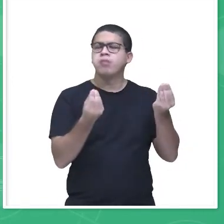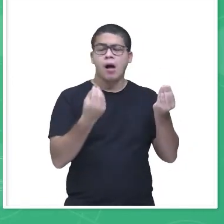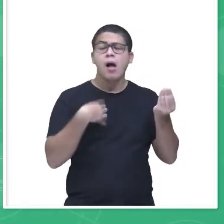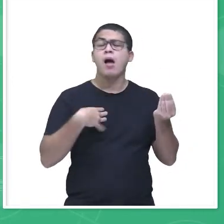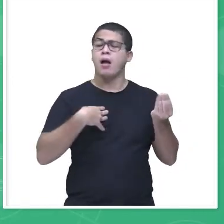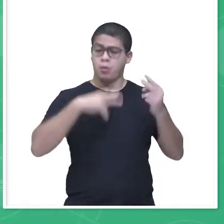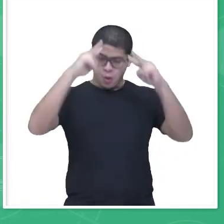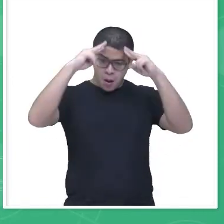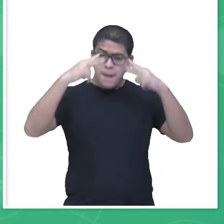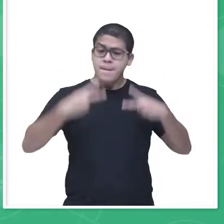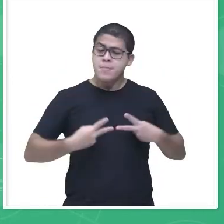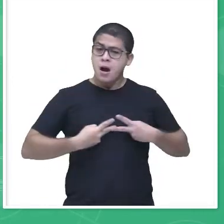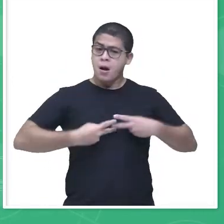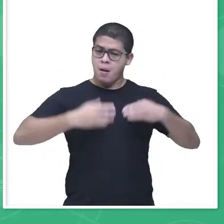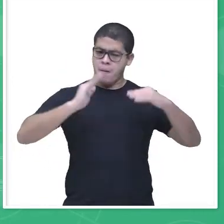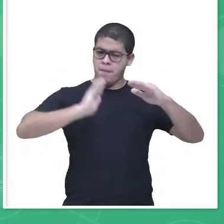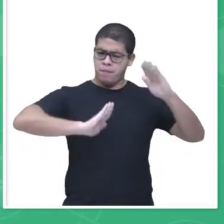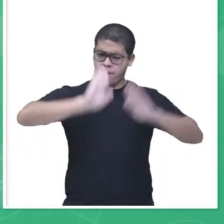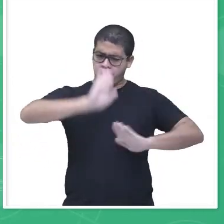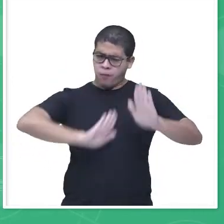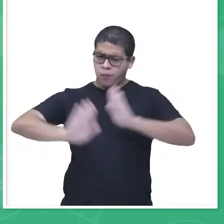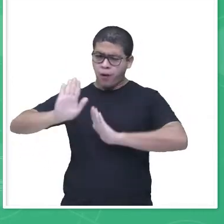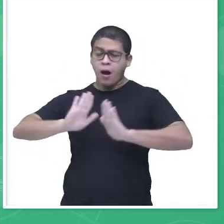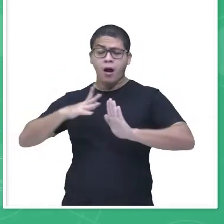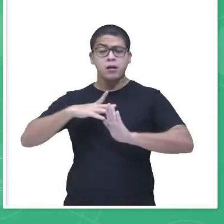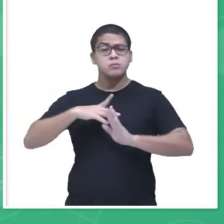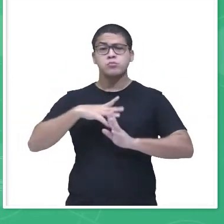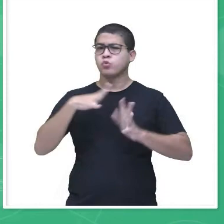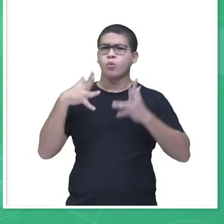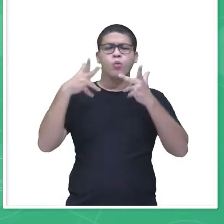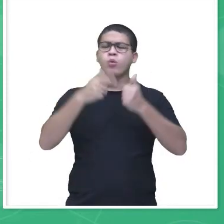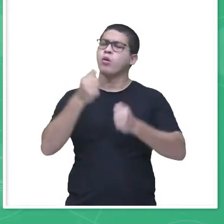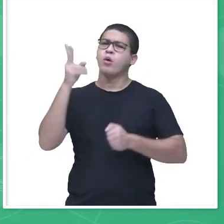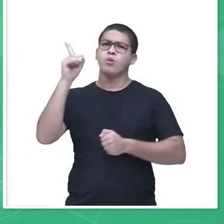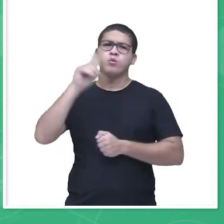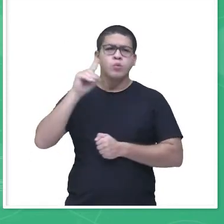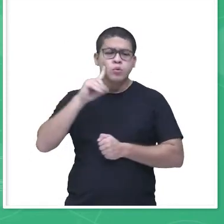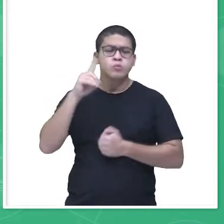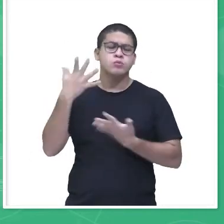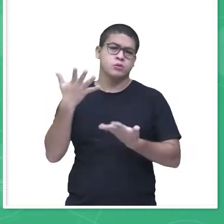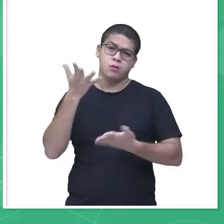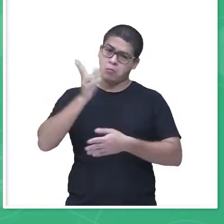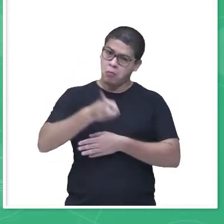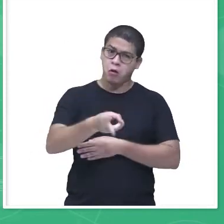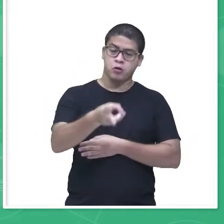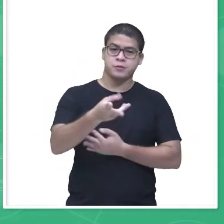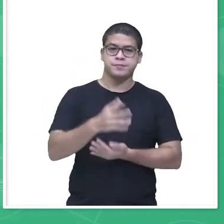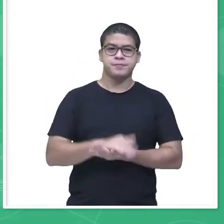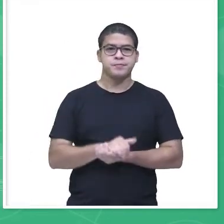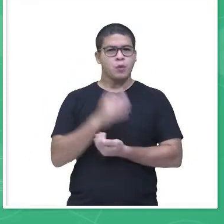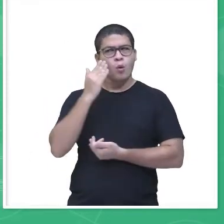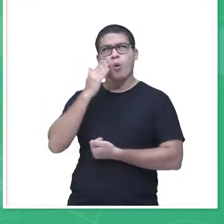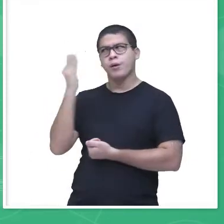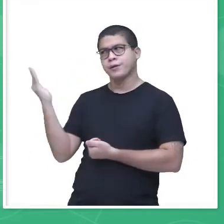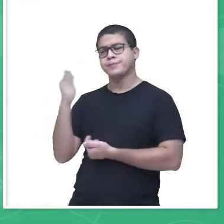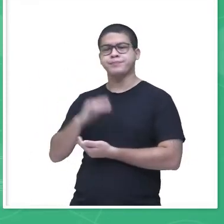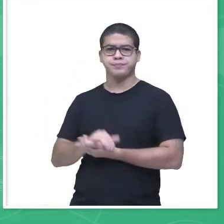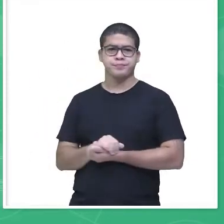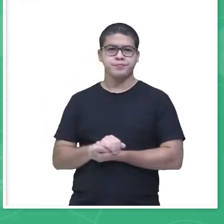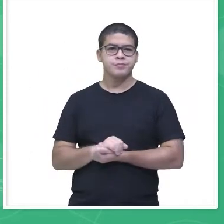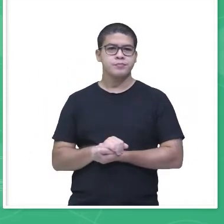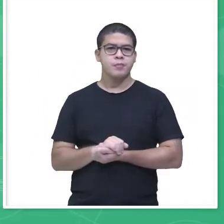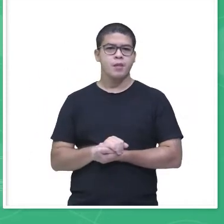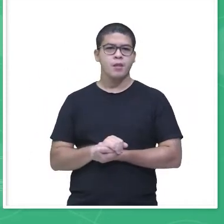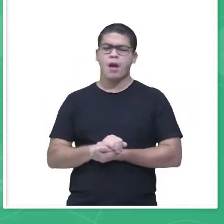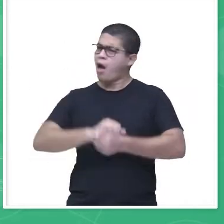para começar a implantá-la de forma eficiente no nosso dia a dia. Então, acompanhe comigo essa cartela aqui, ó. A terrível